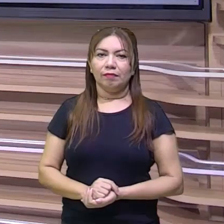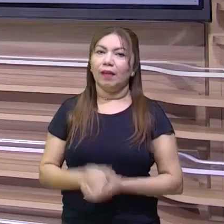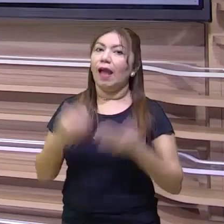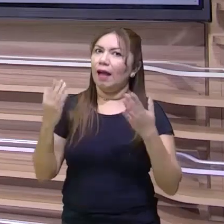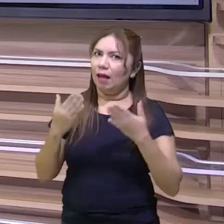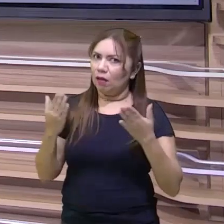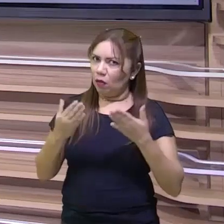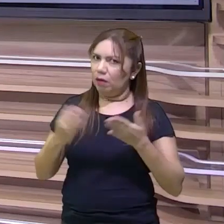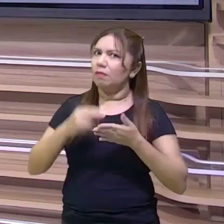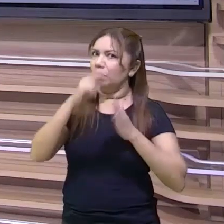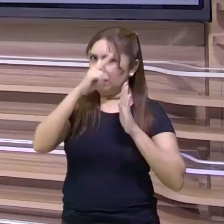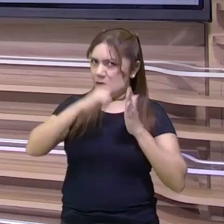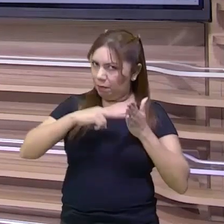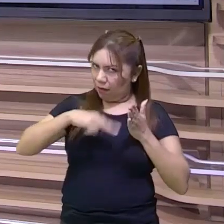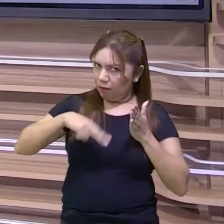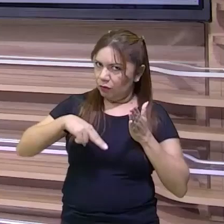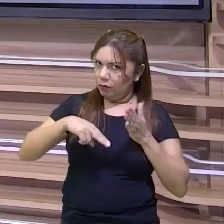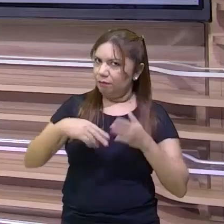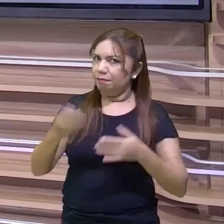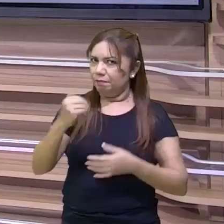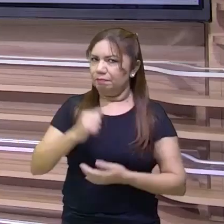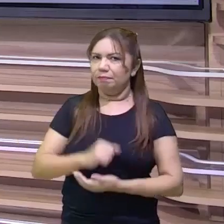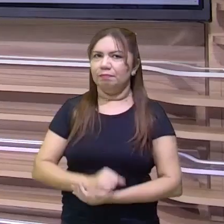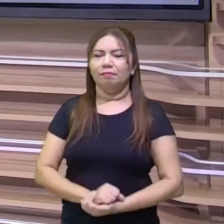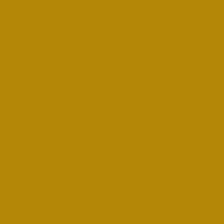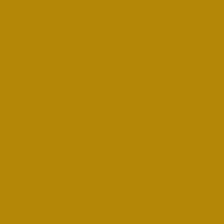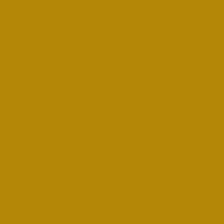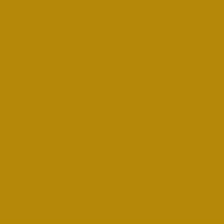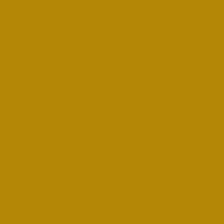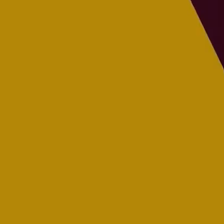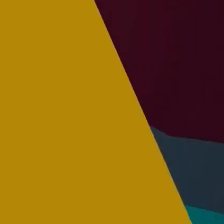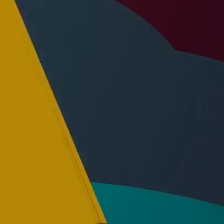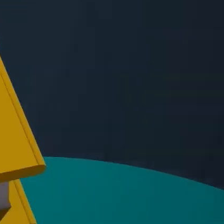Agora vamos realizar uma leitura, ok? Vem comigo.